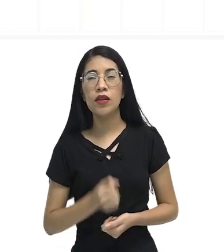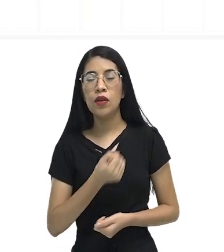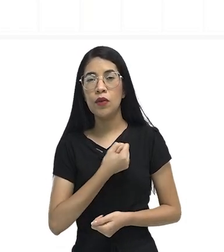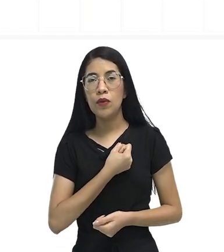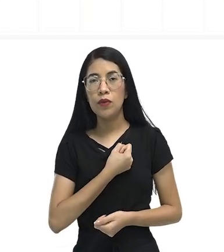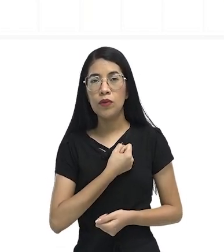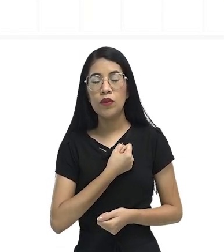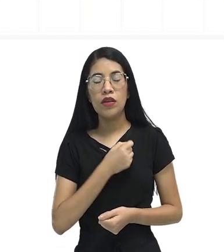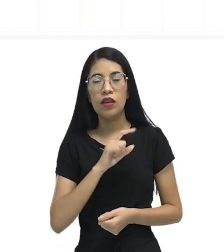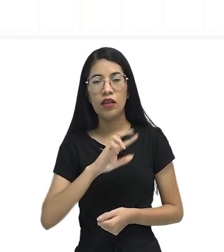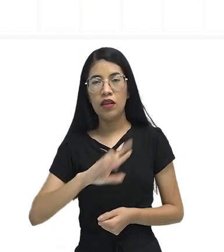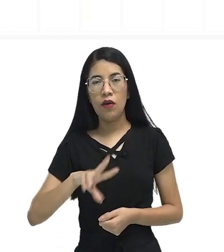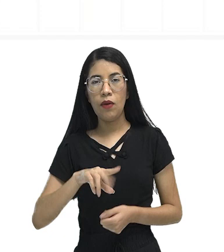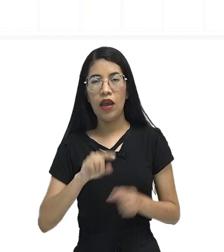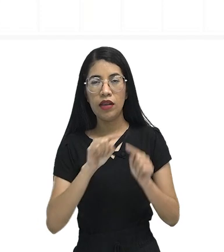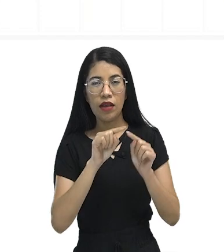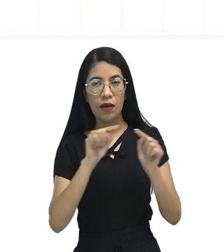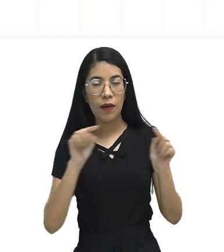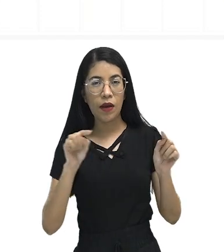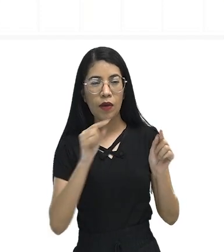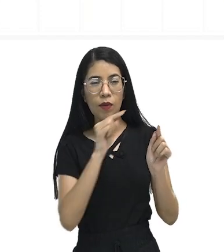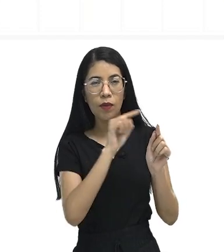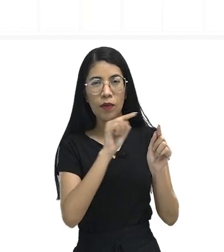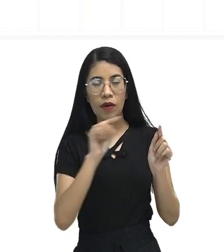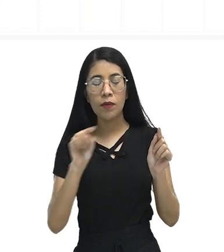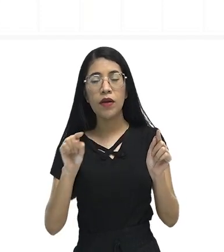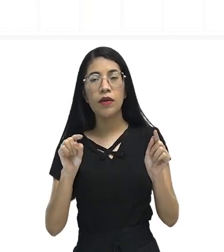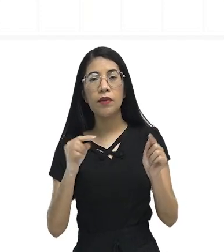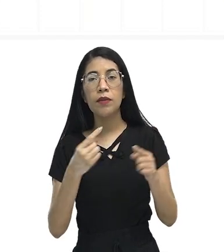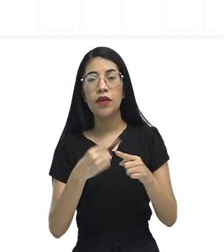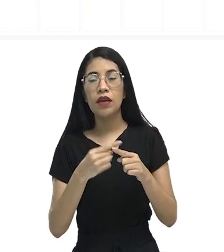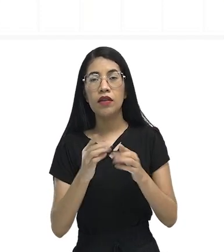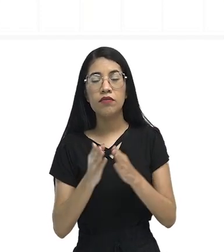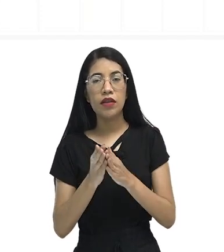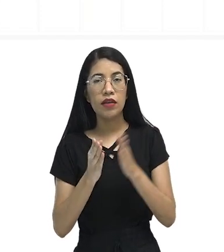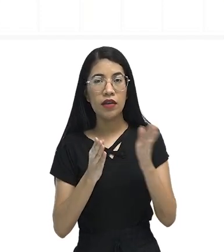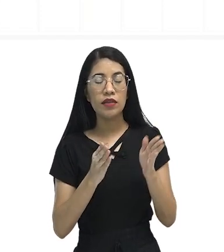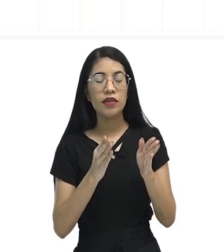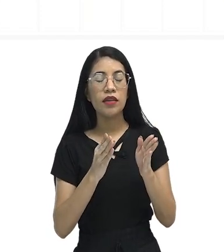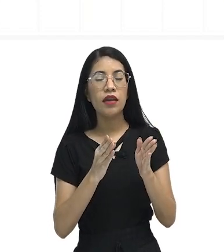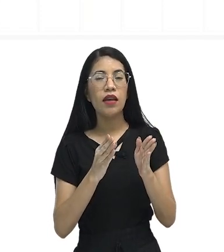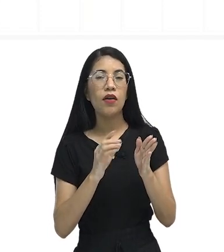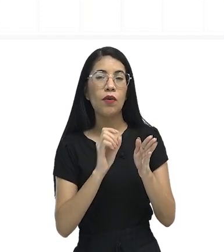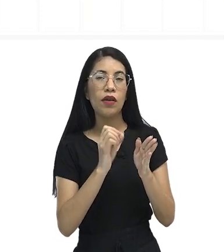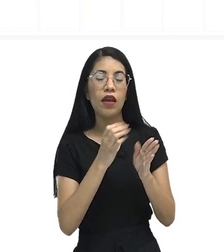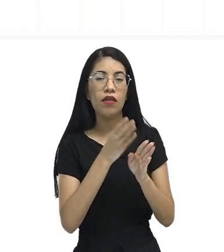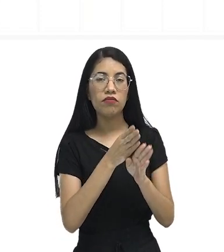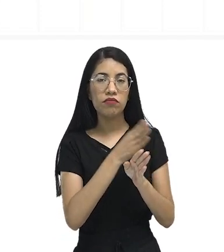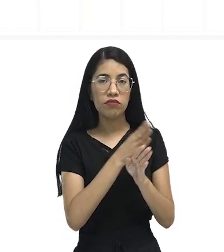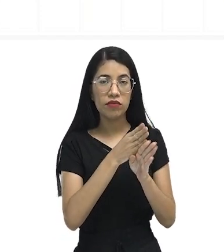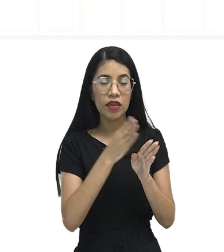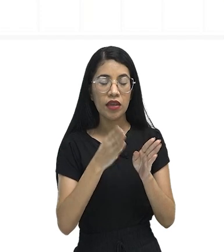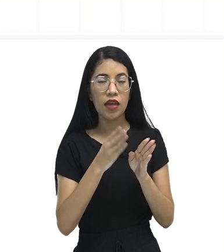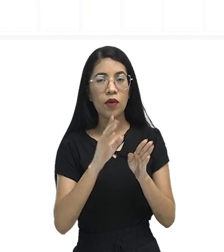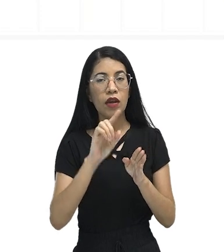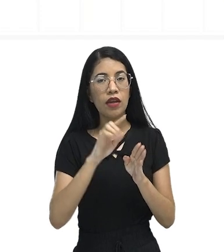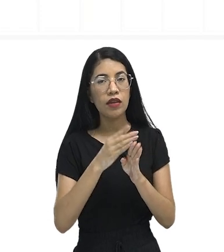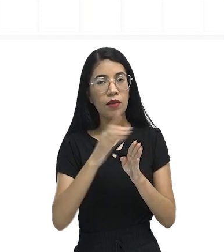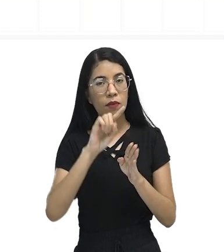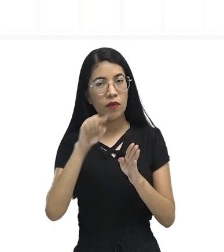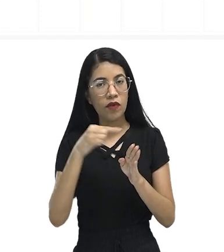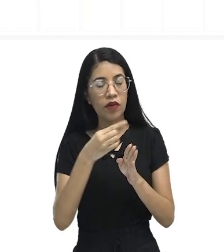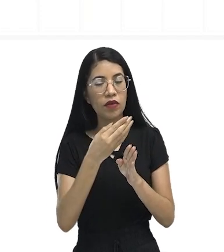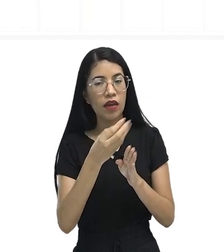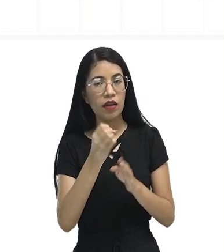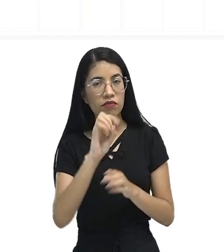não a posição, porque nós já vimos que depois da vírgula a gente chama de parte decimal, né? Somente o número em